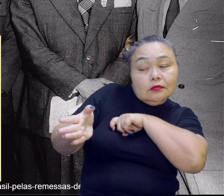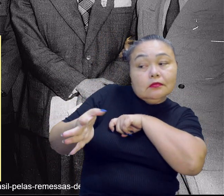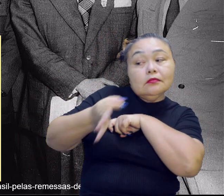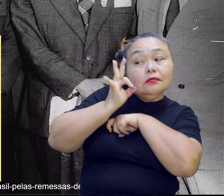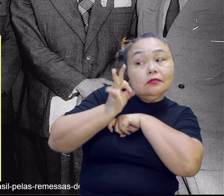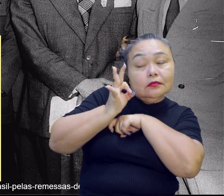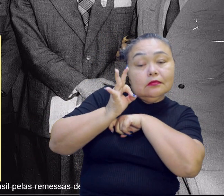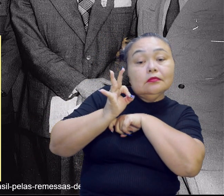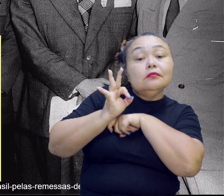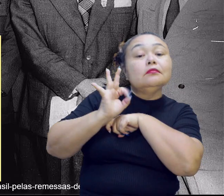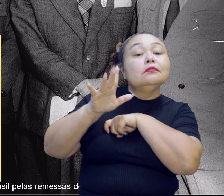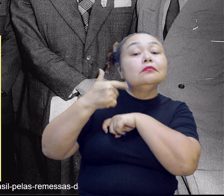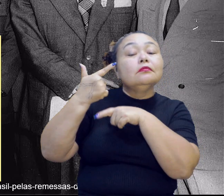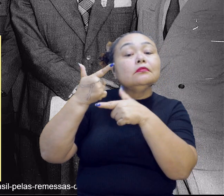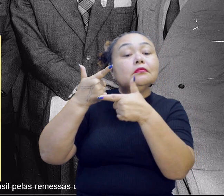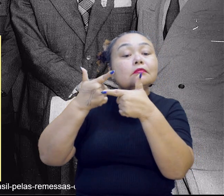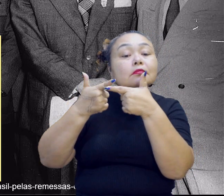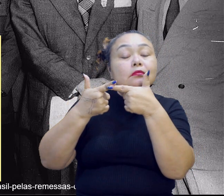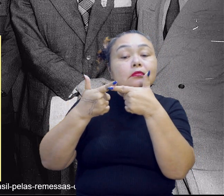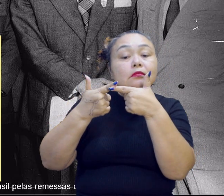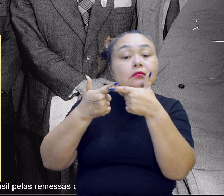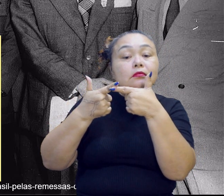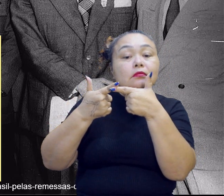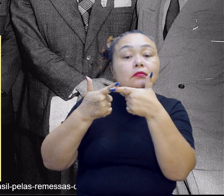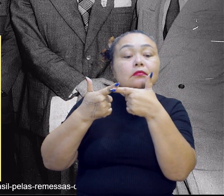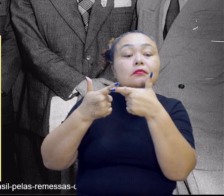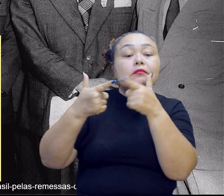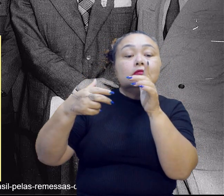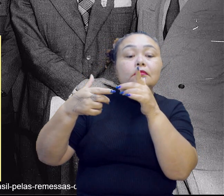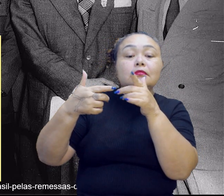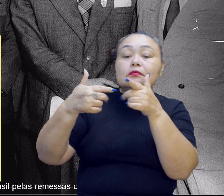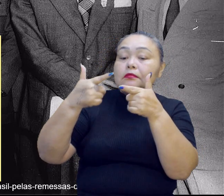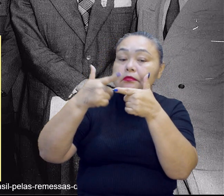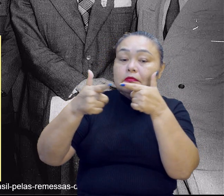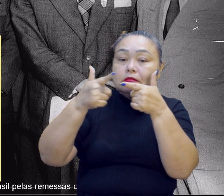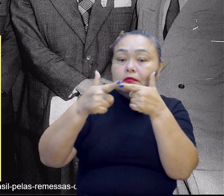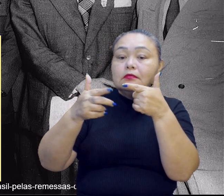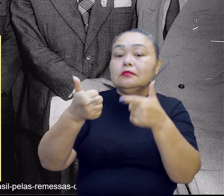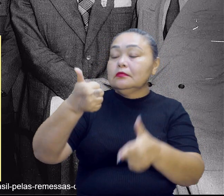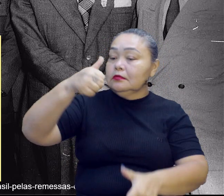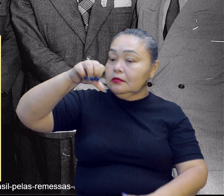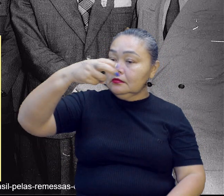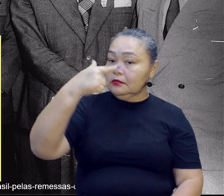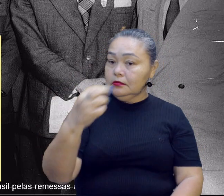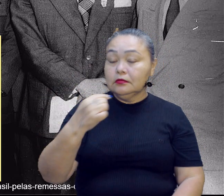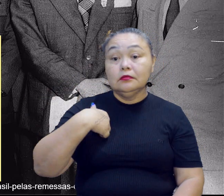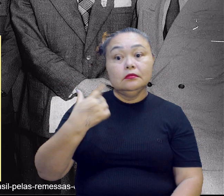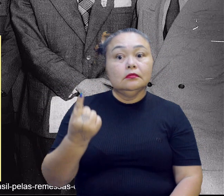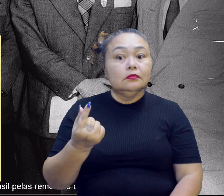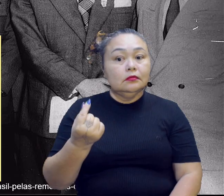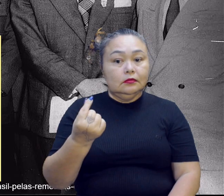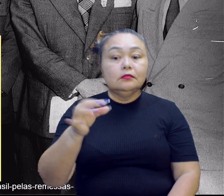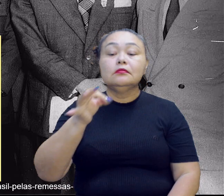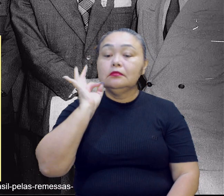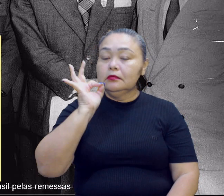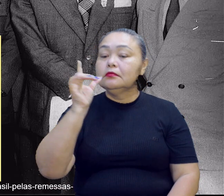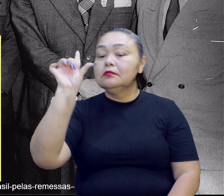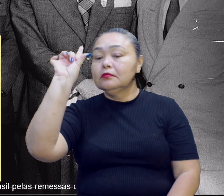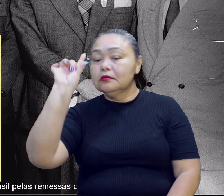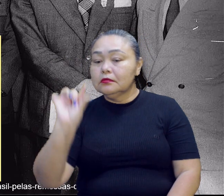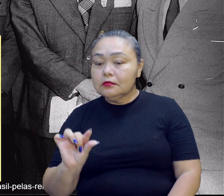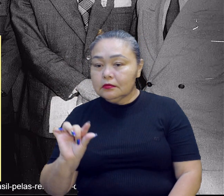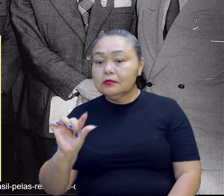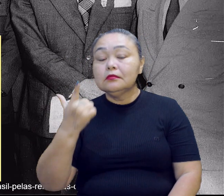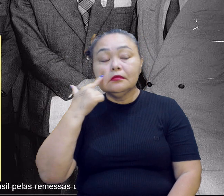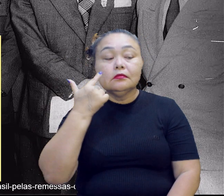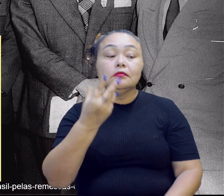café. A crise de 1929, o preço do café caiu, prejudicando